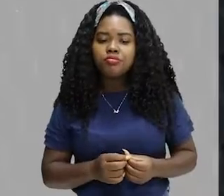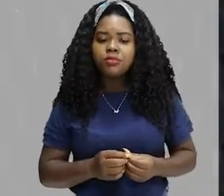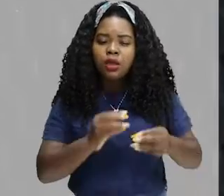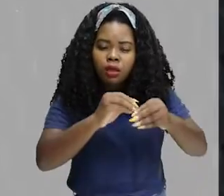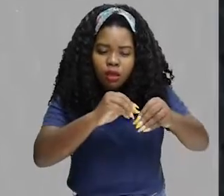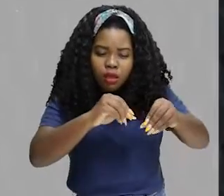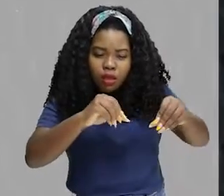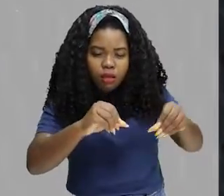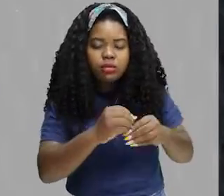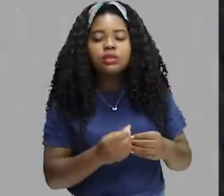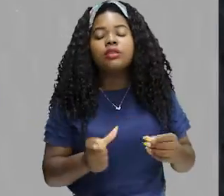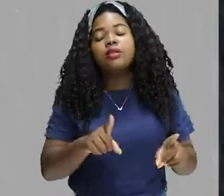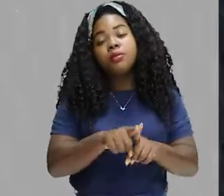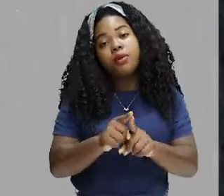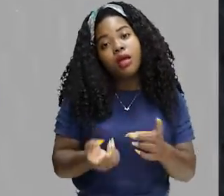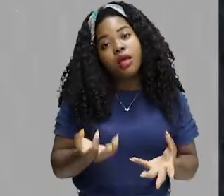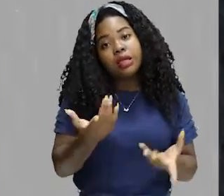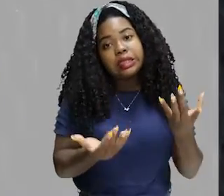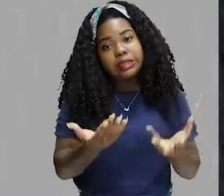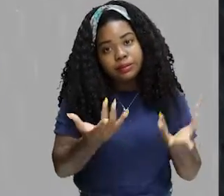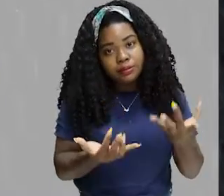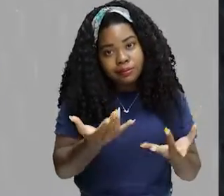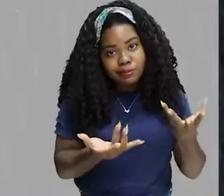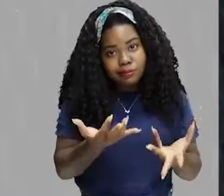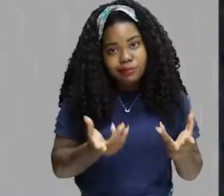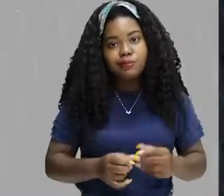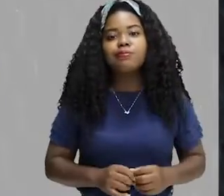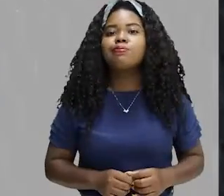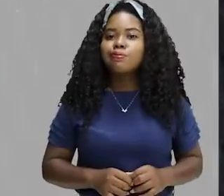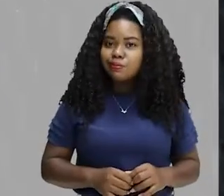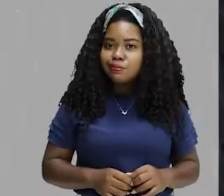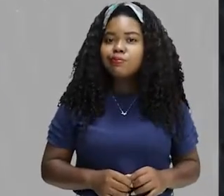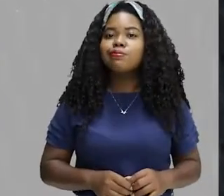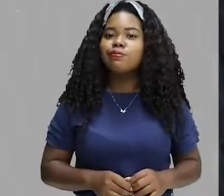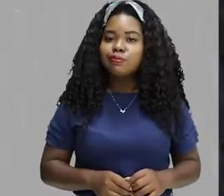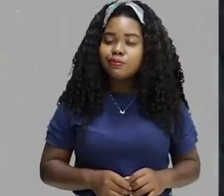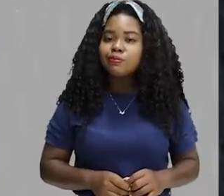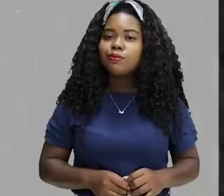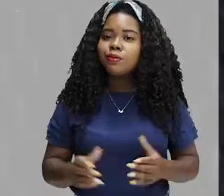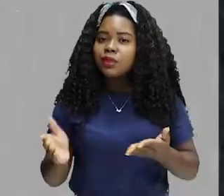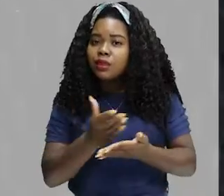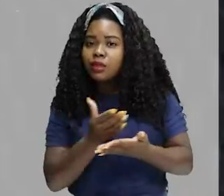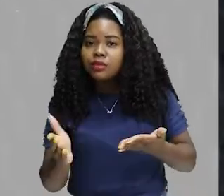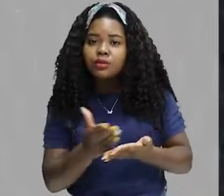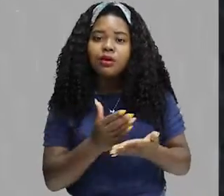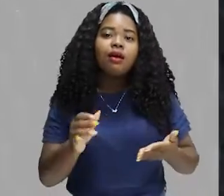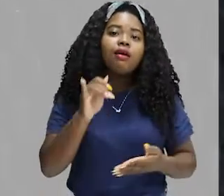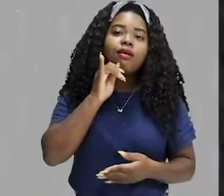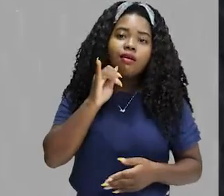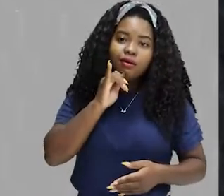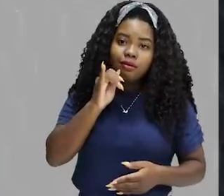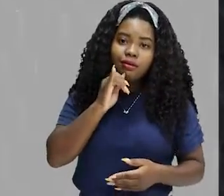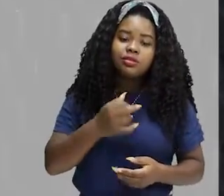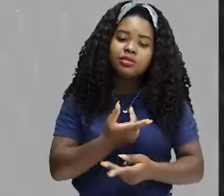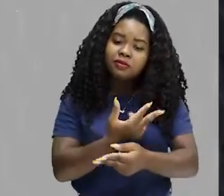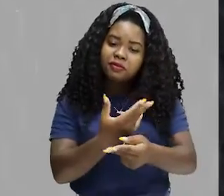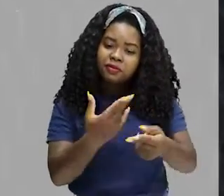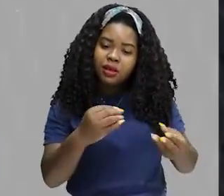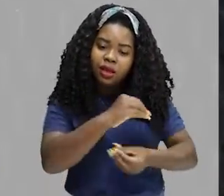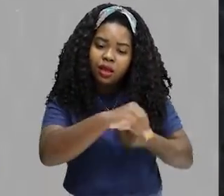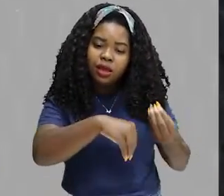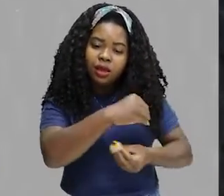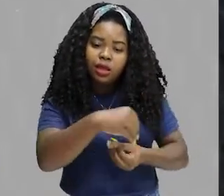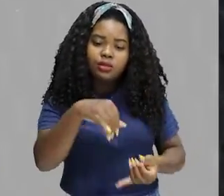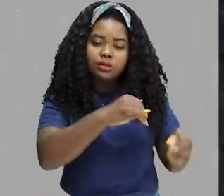antiácidos, a queima, a combustão. Então, são alguns exemplos de inúmeras